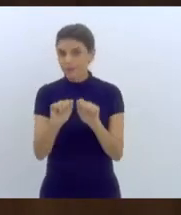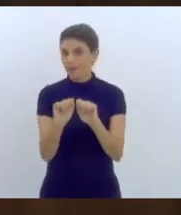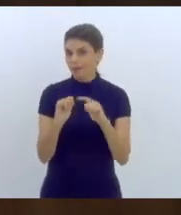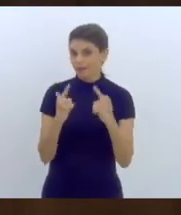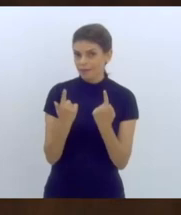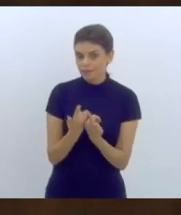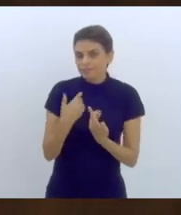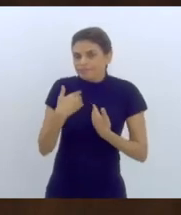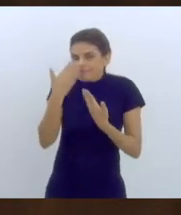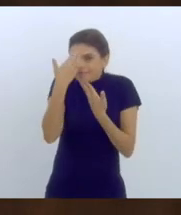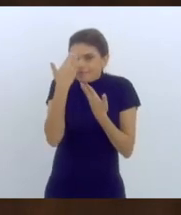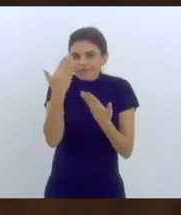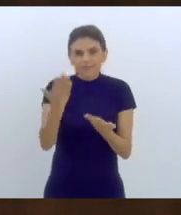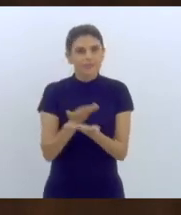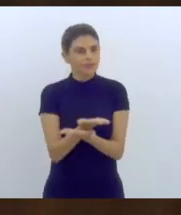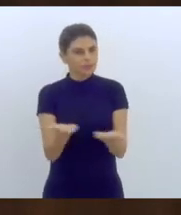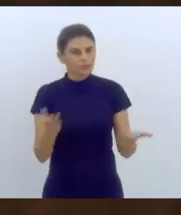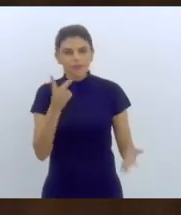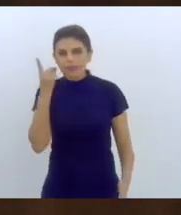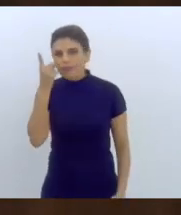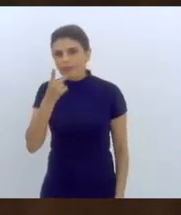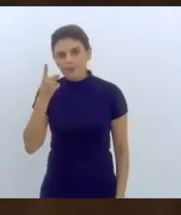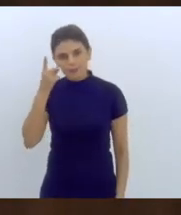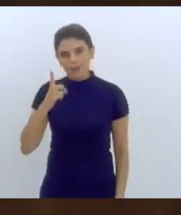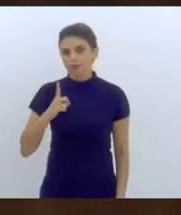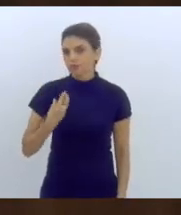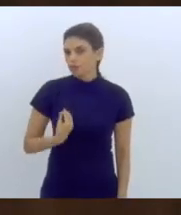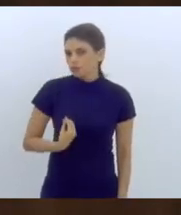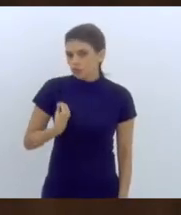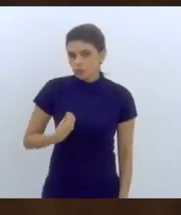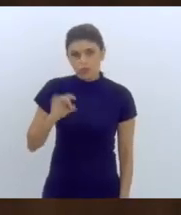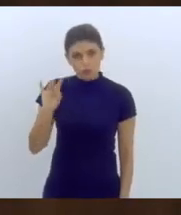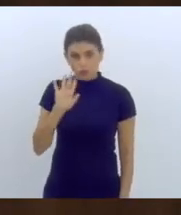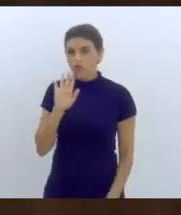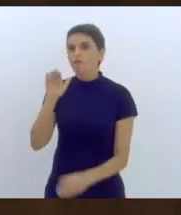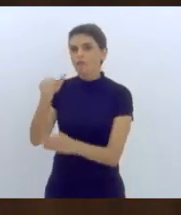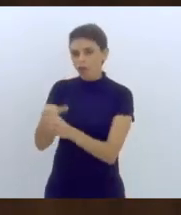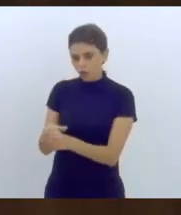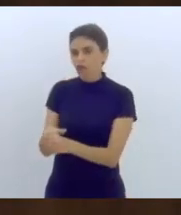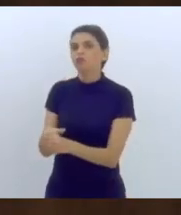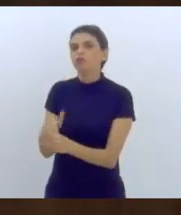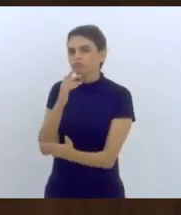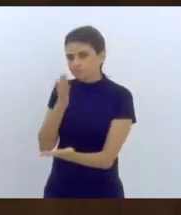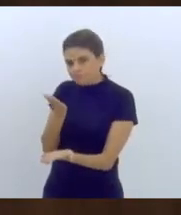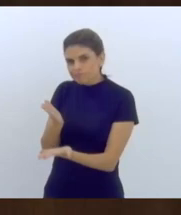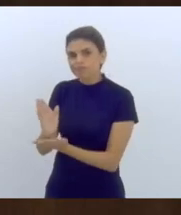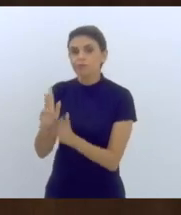aqui agradecer a todos os deputados que não só votaram a favor do projeto que